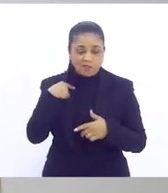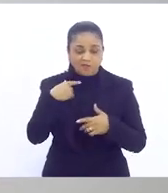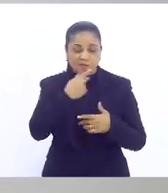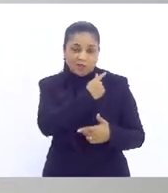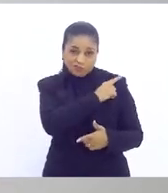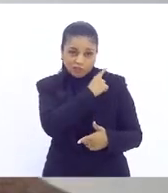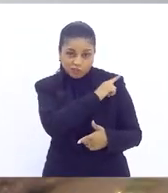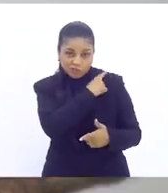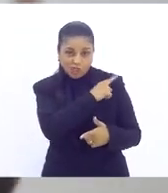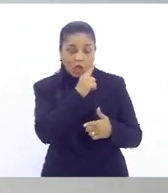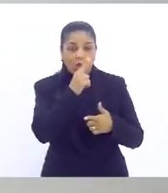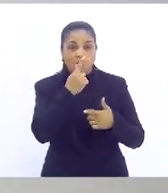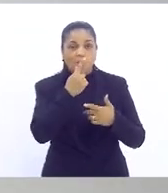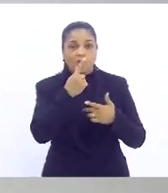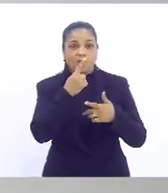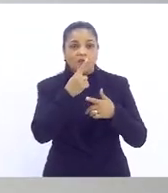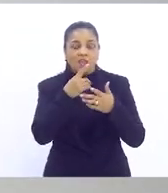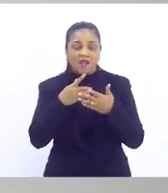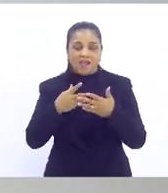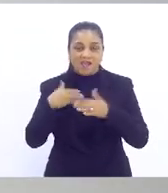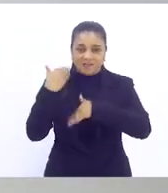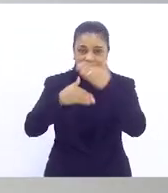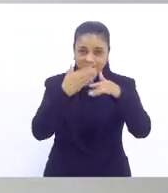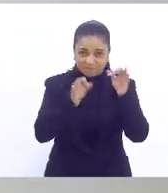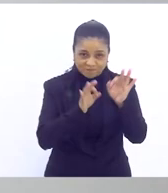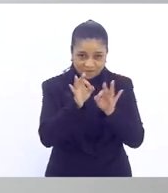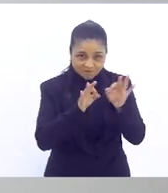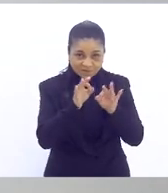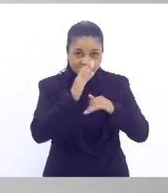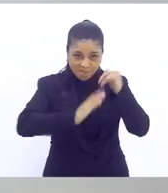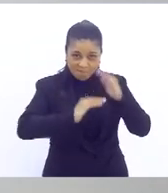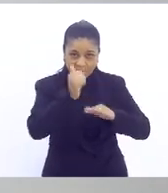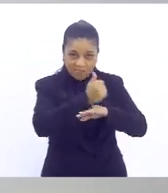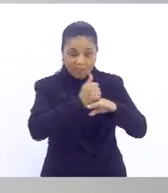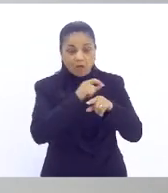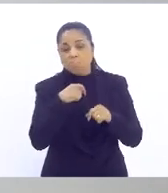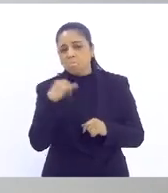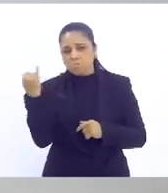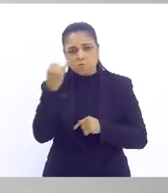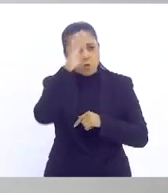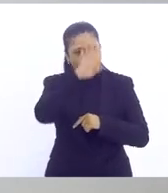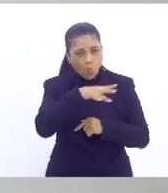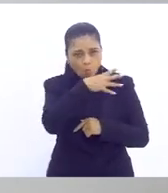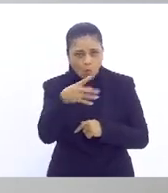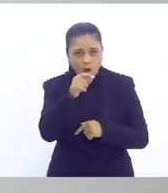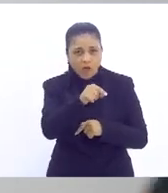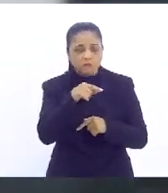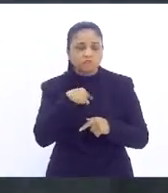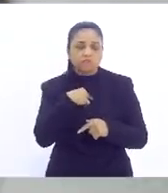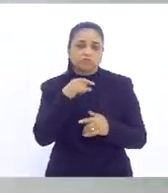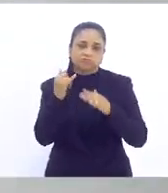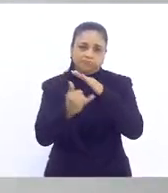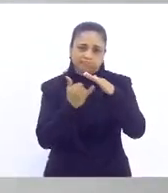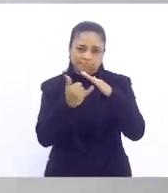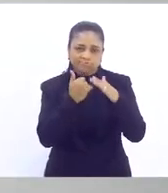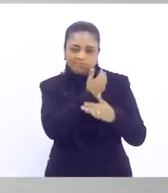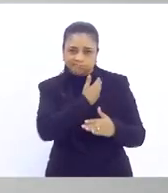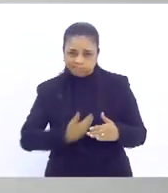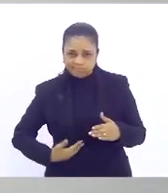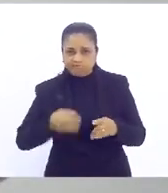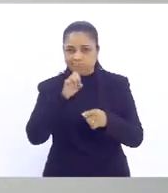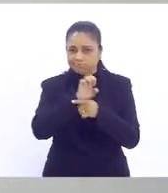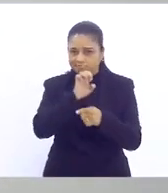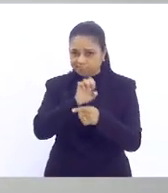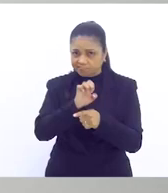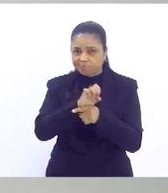Na verdade eu nem falo da carreira né eu tô falando que assim é importante ter nos quadros né dos órgãos estaduais e municipais